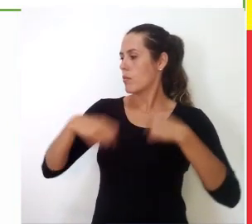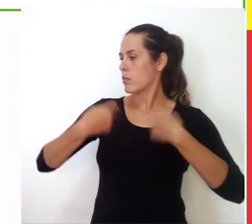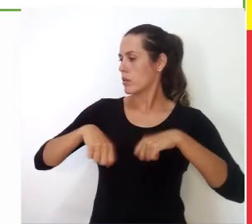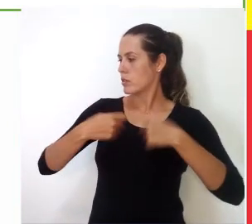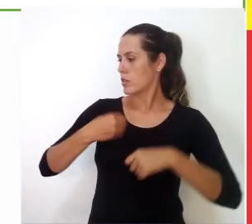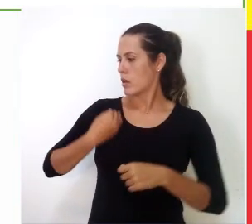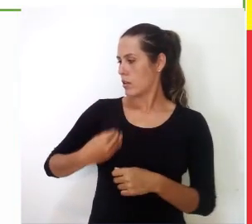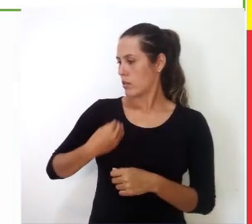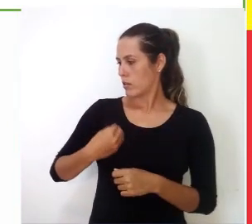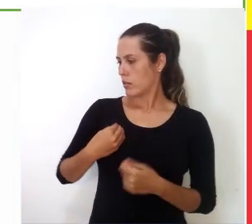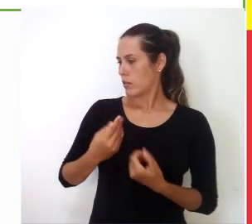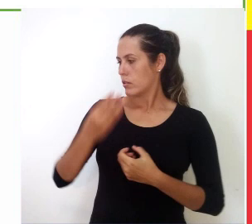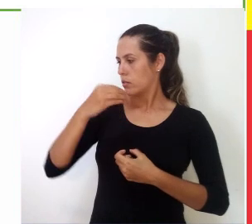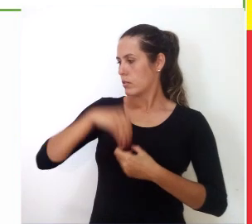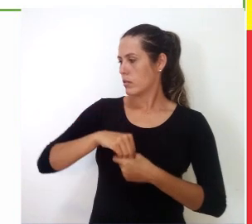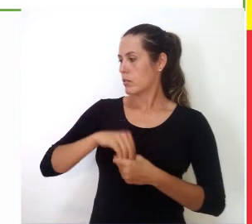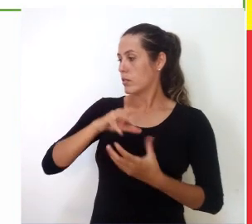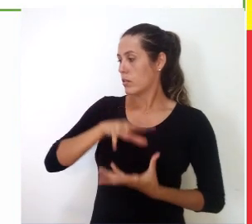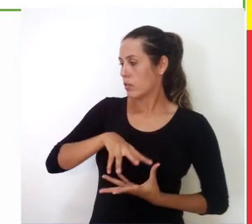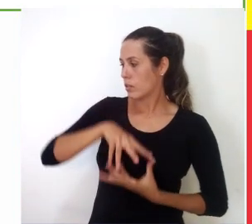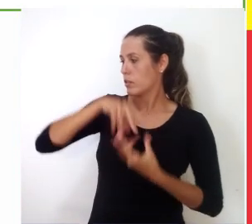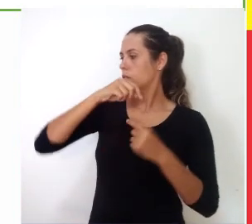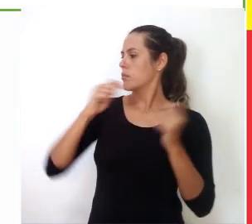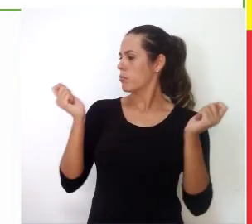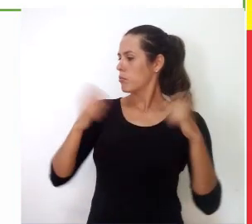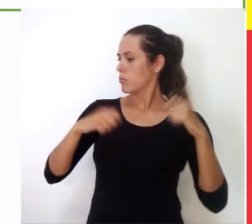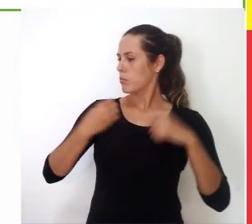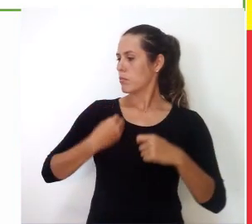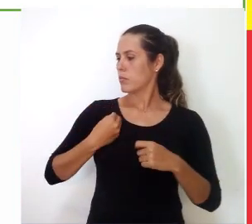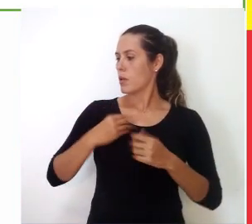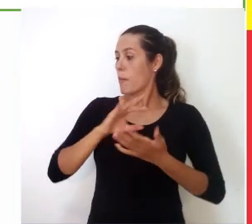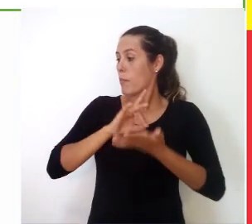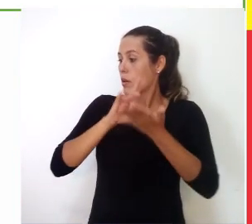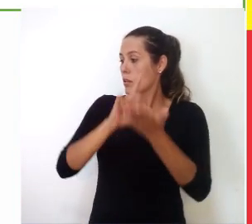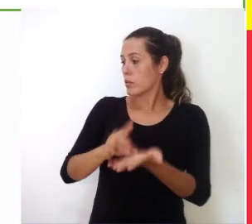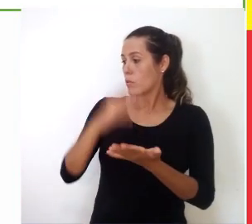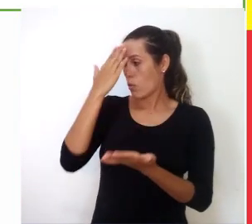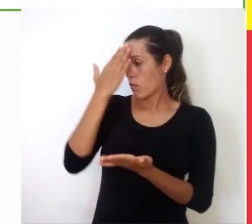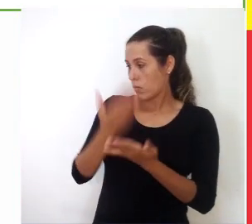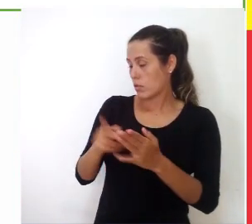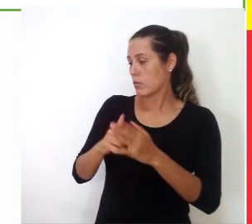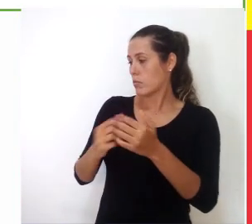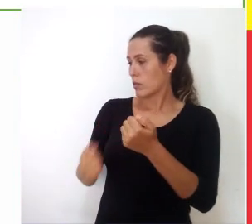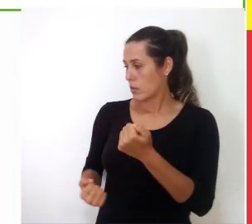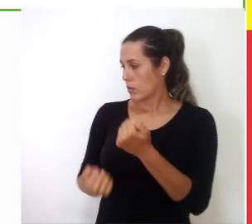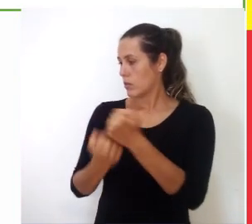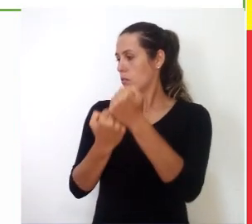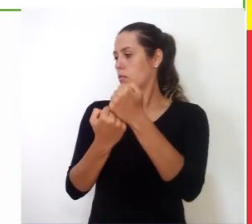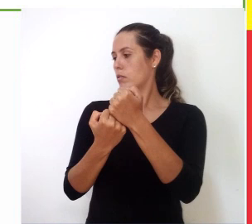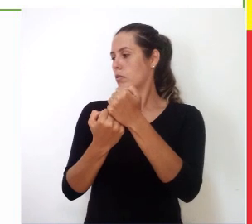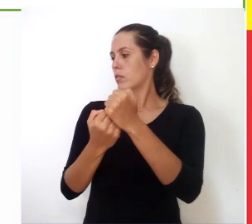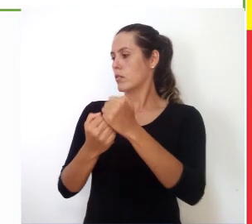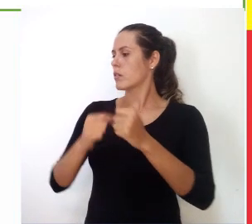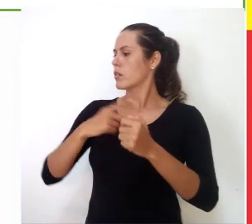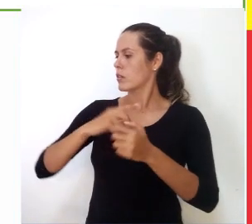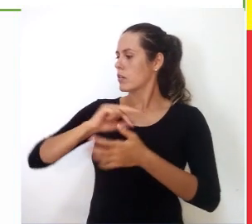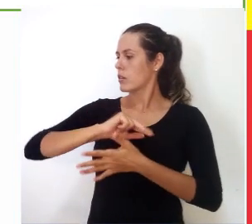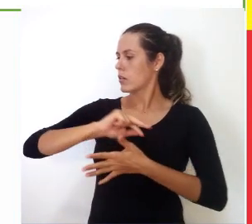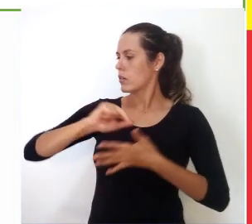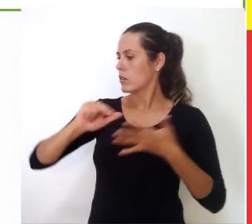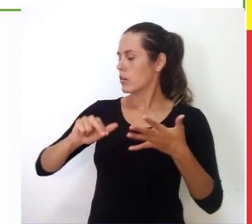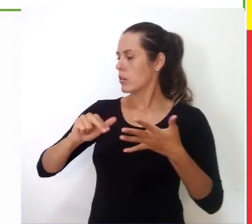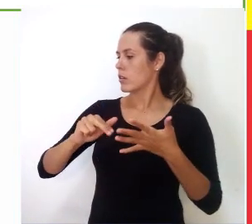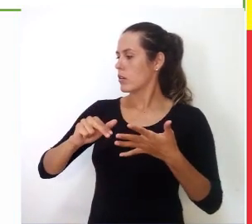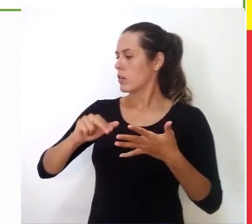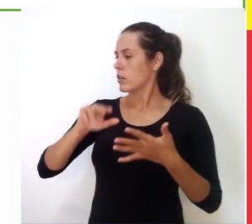ser merecedor de toda a confiança e apoio por parte daqueles invariavelmente terão em